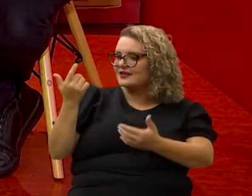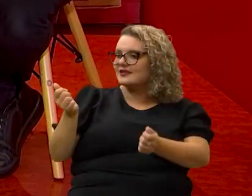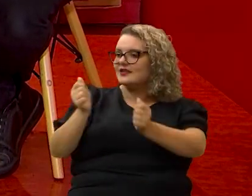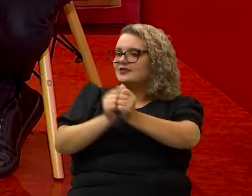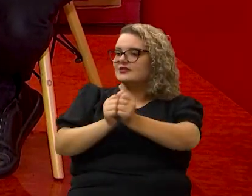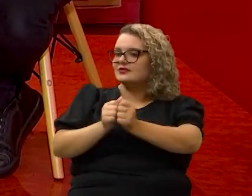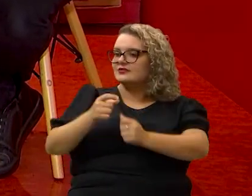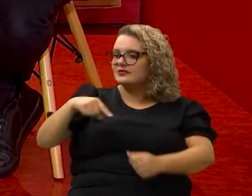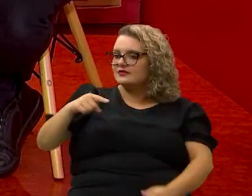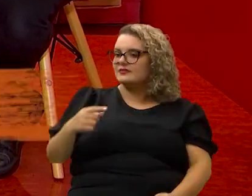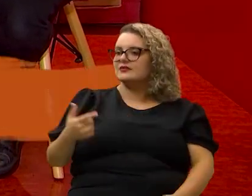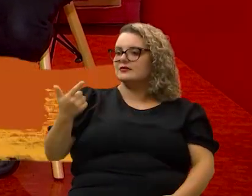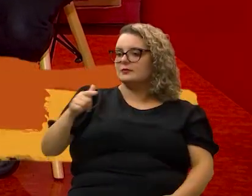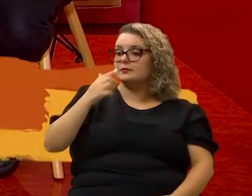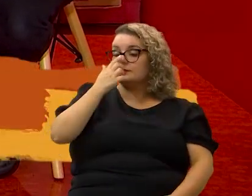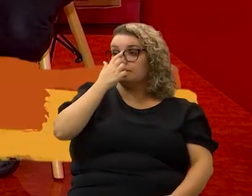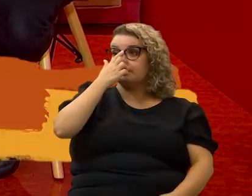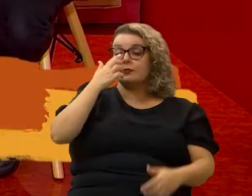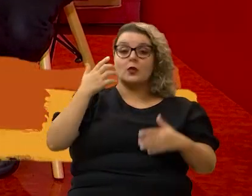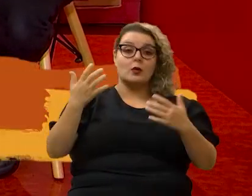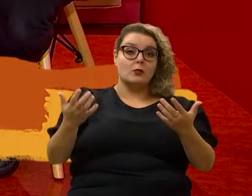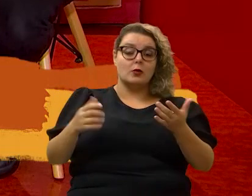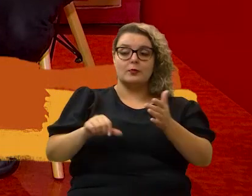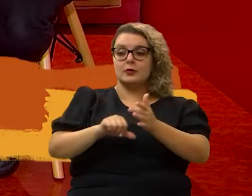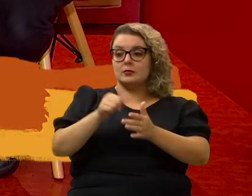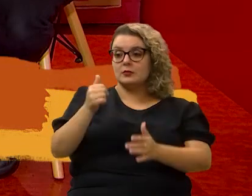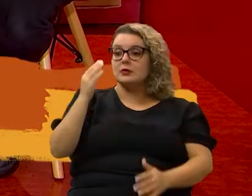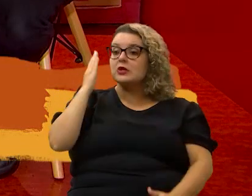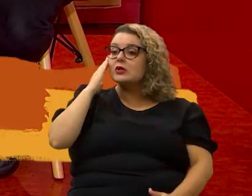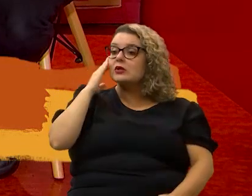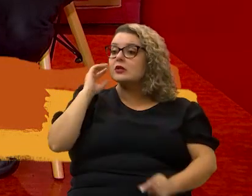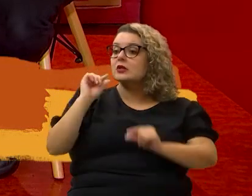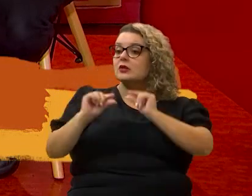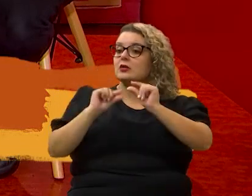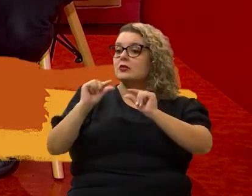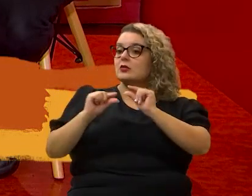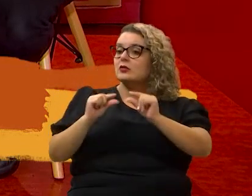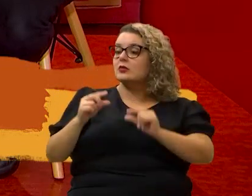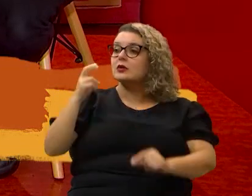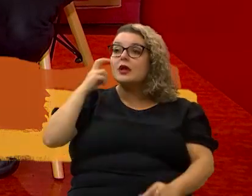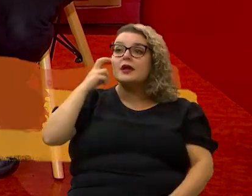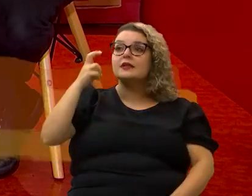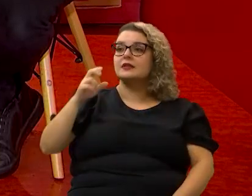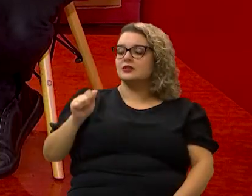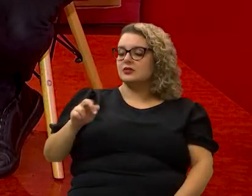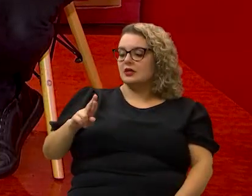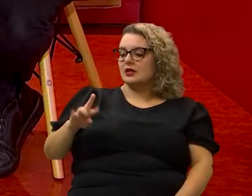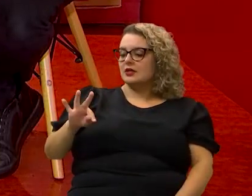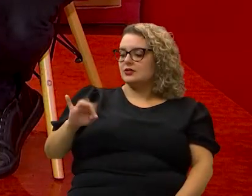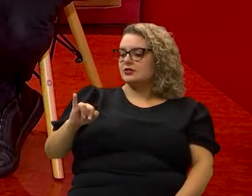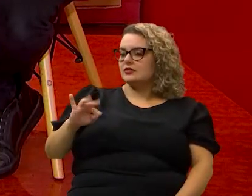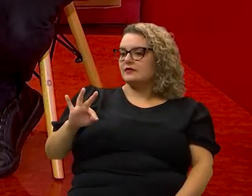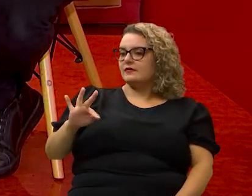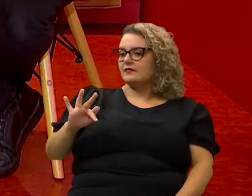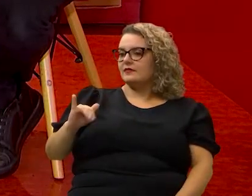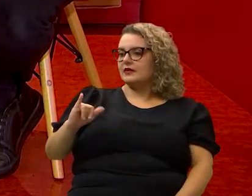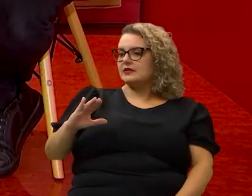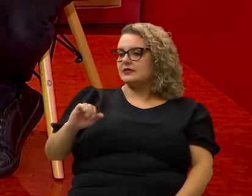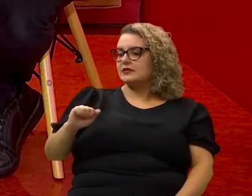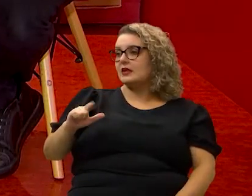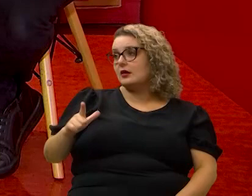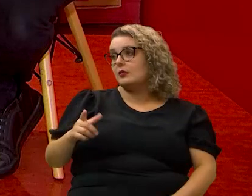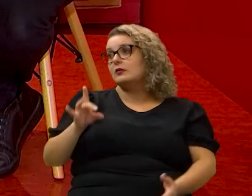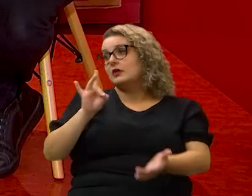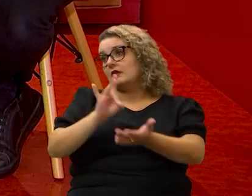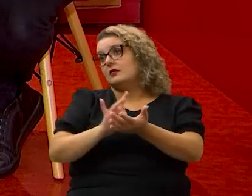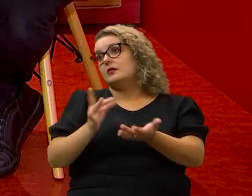vez. Bom, olha, primeiro a gente tem que entender um pouco o que é essa inteligência artificial. Na